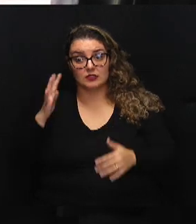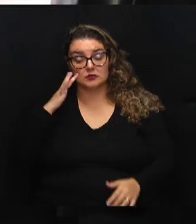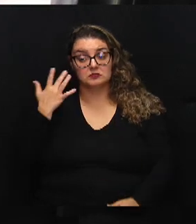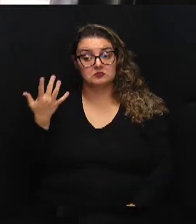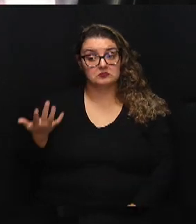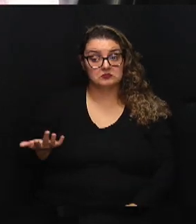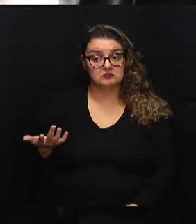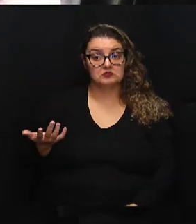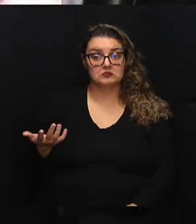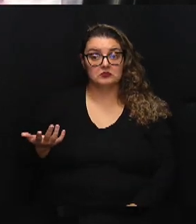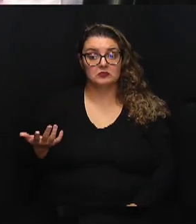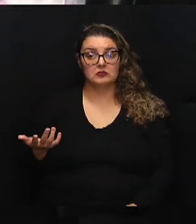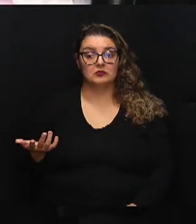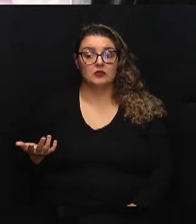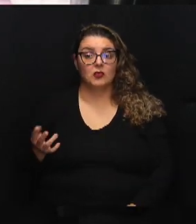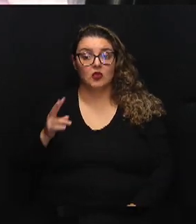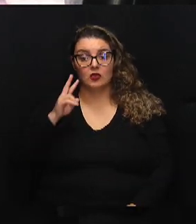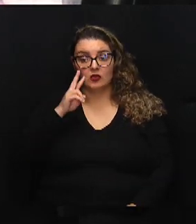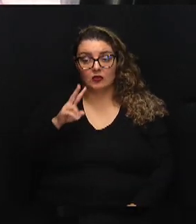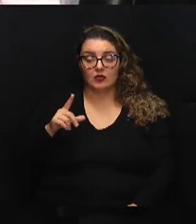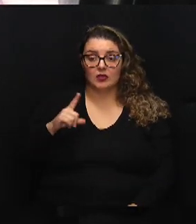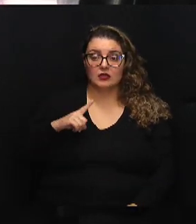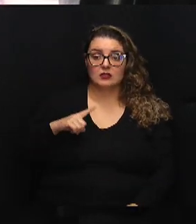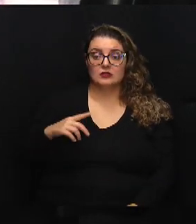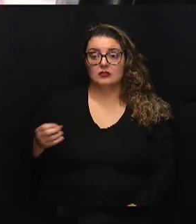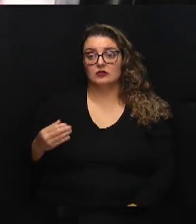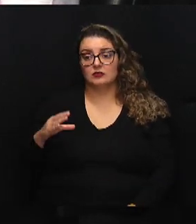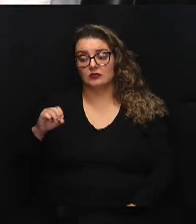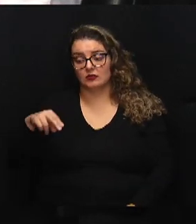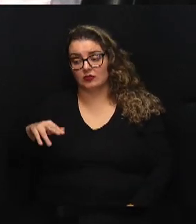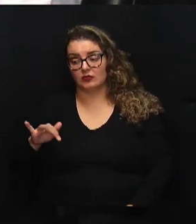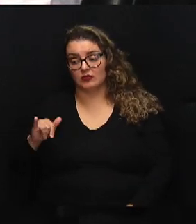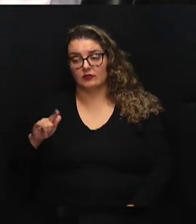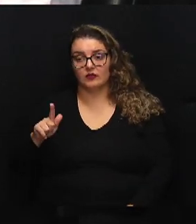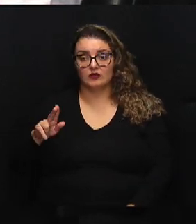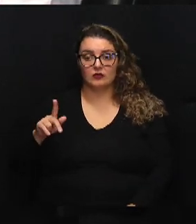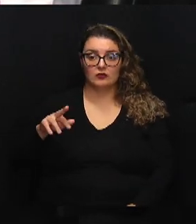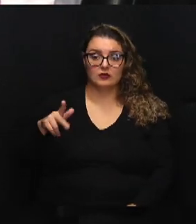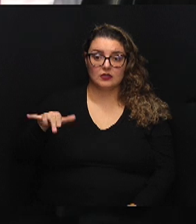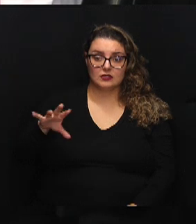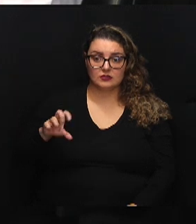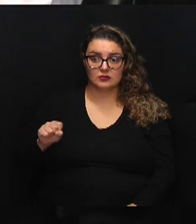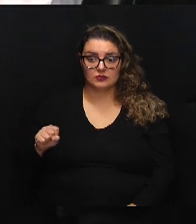Eu ouvi que iam ter novas configurações,